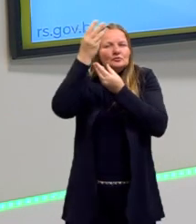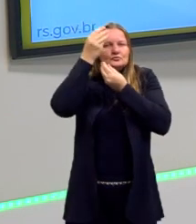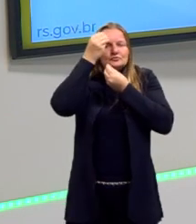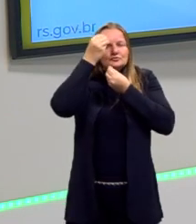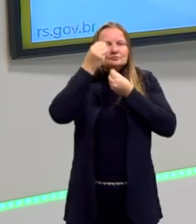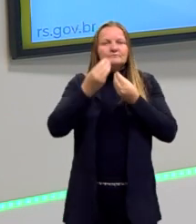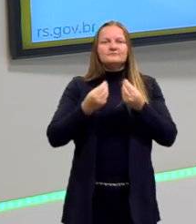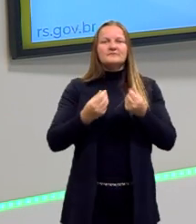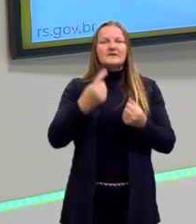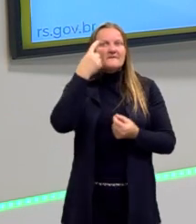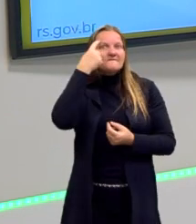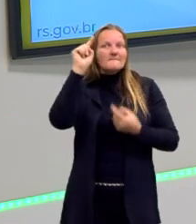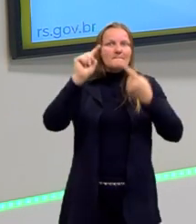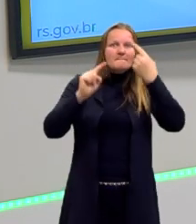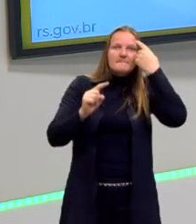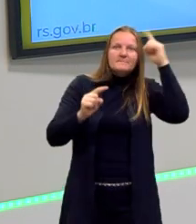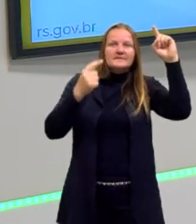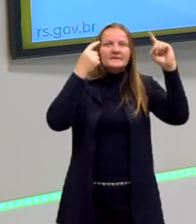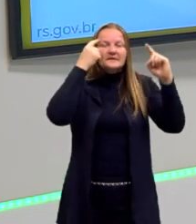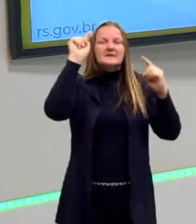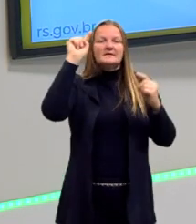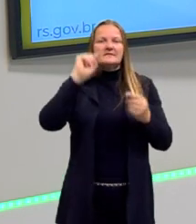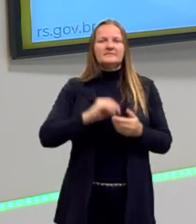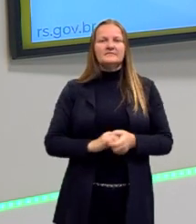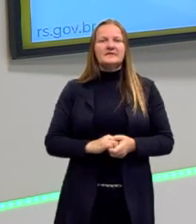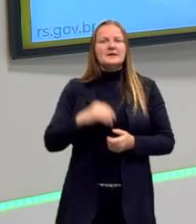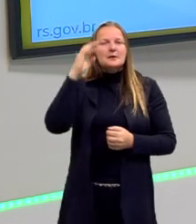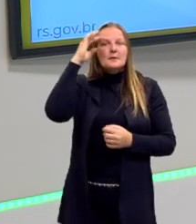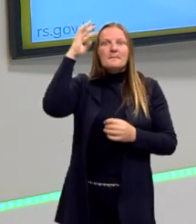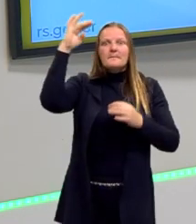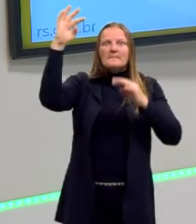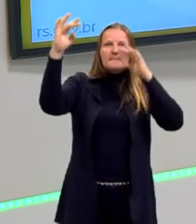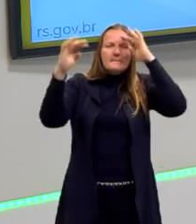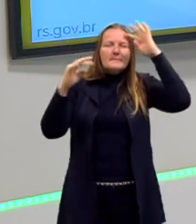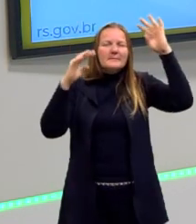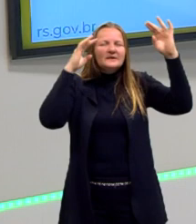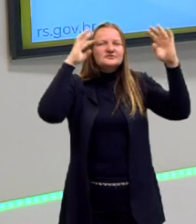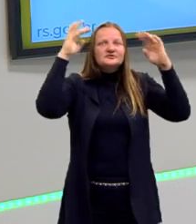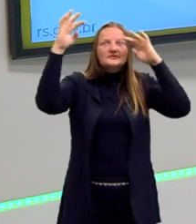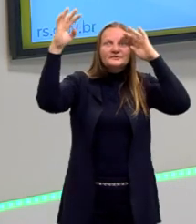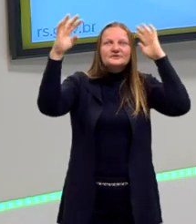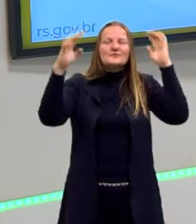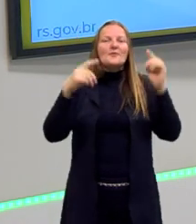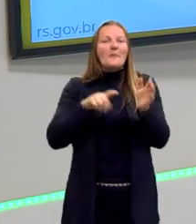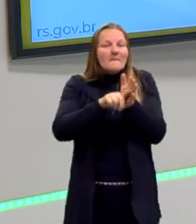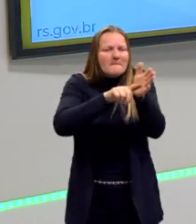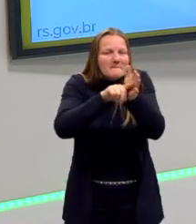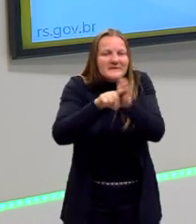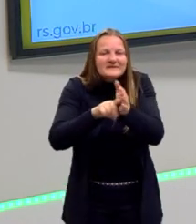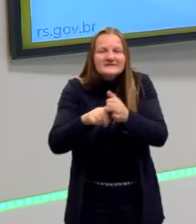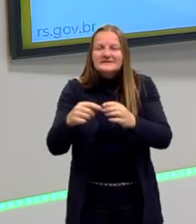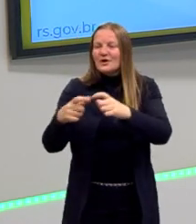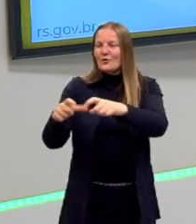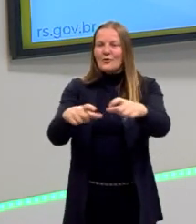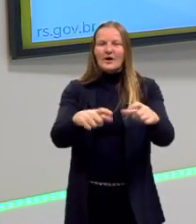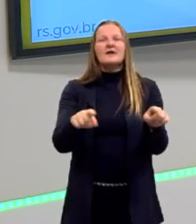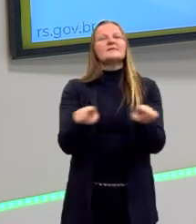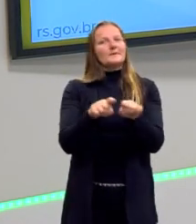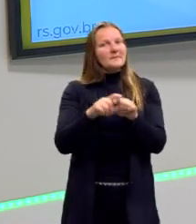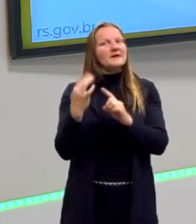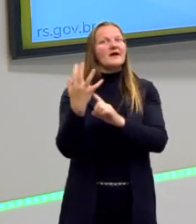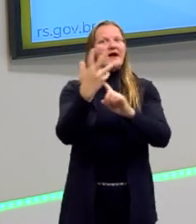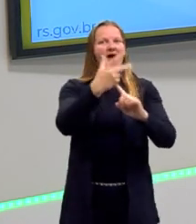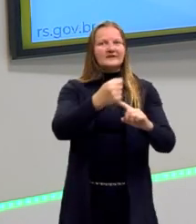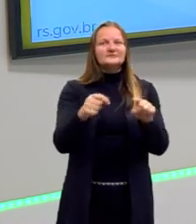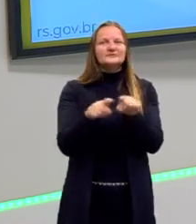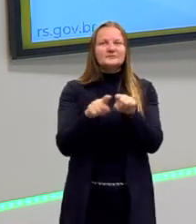ser inventivo eu preciso ser imaginativo para minha pesquisa seja onde ela for assim também a arte